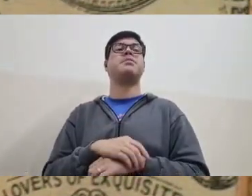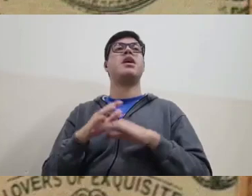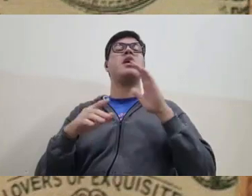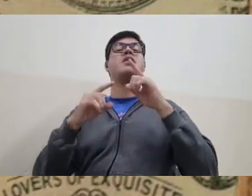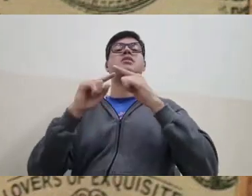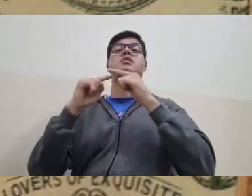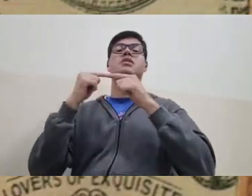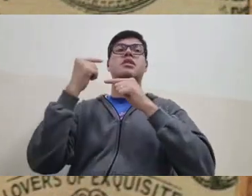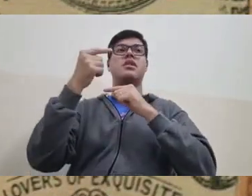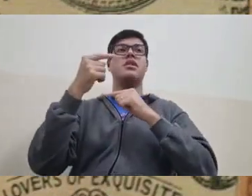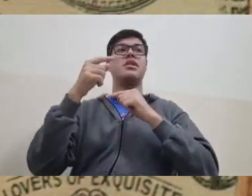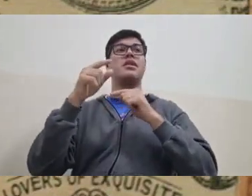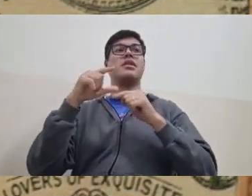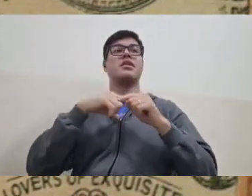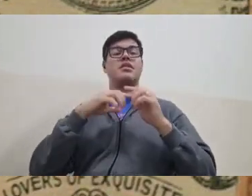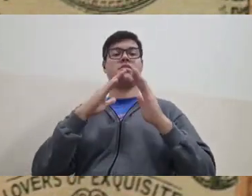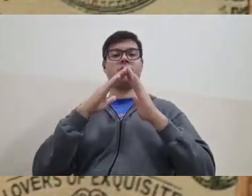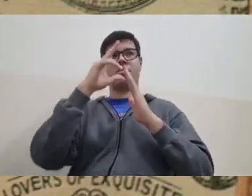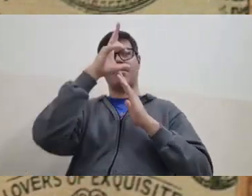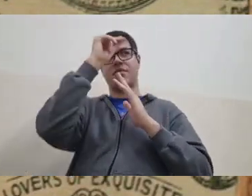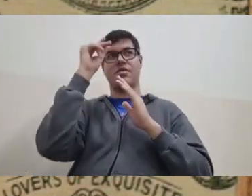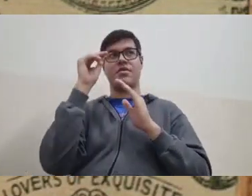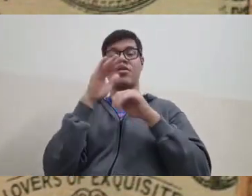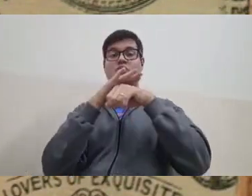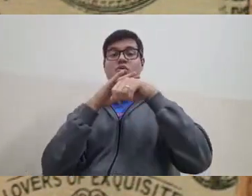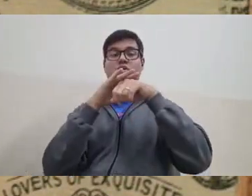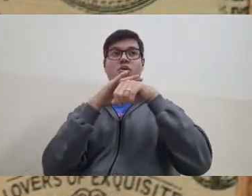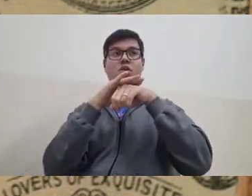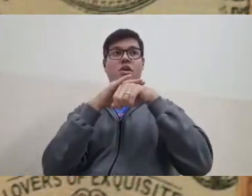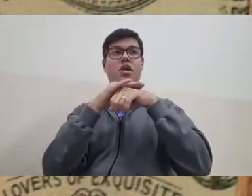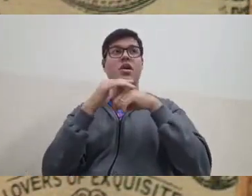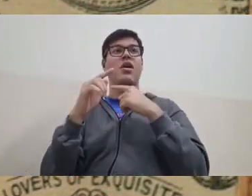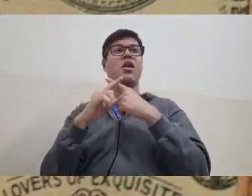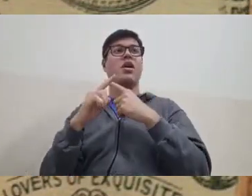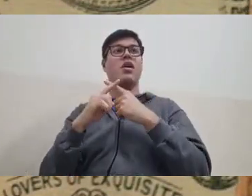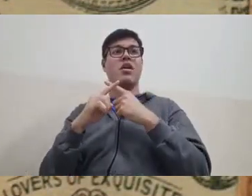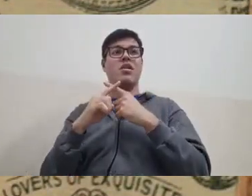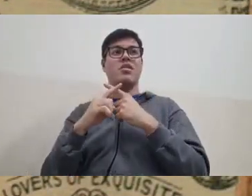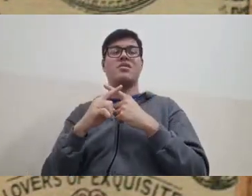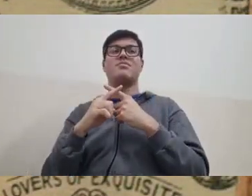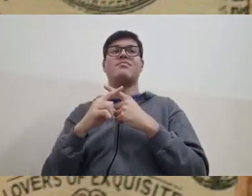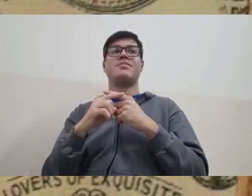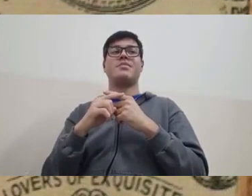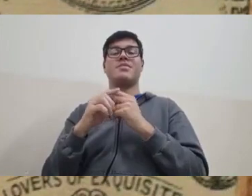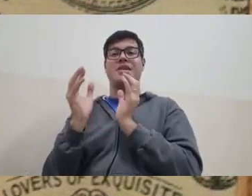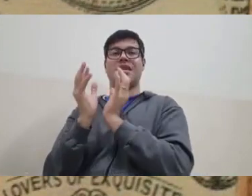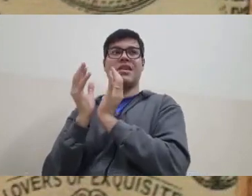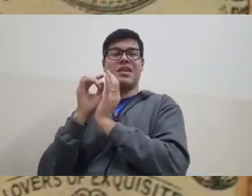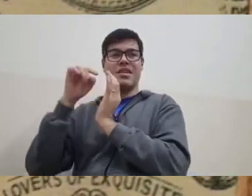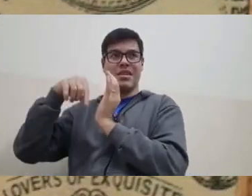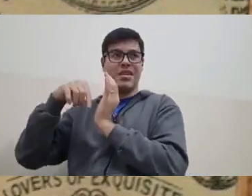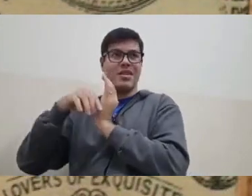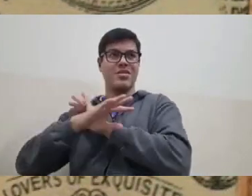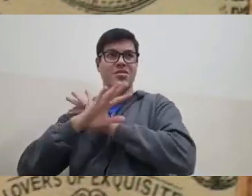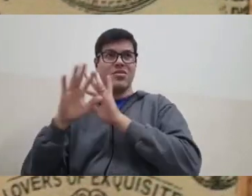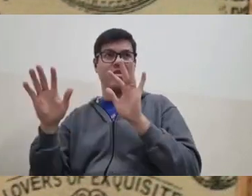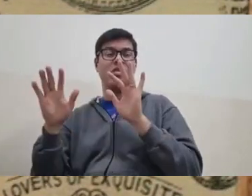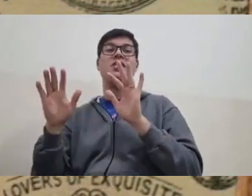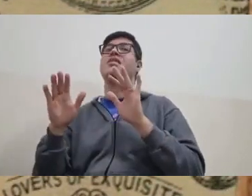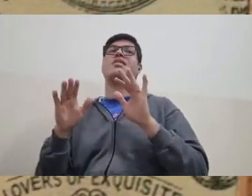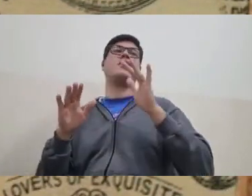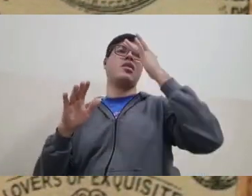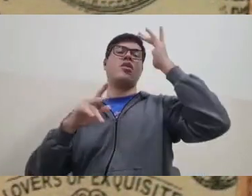semana que vem com a prefeitura conversar com eles porque é um negócio não é da Cia não é